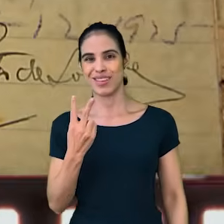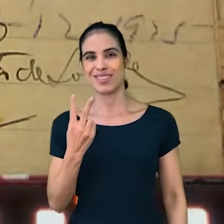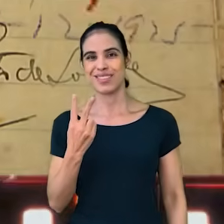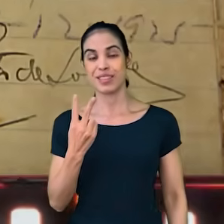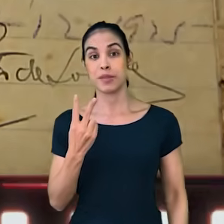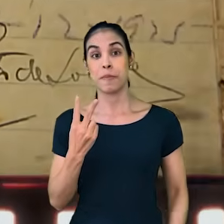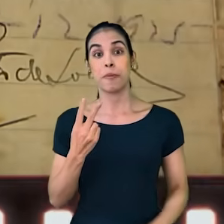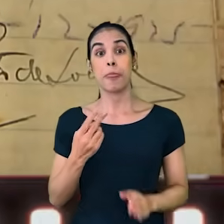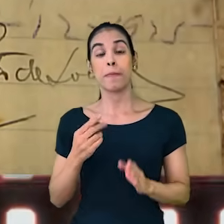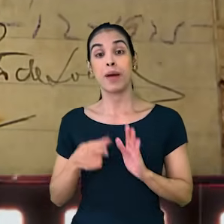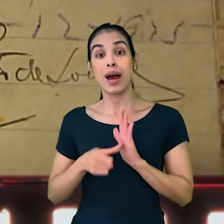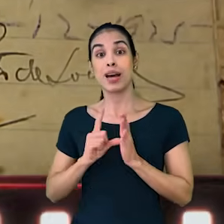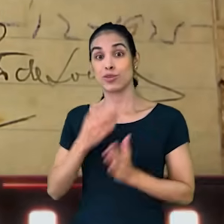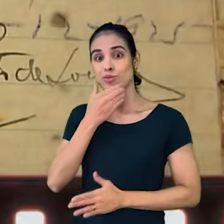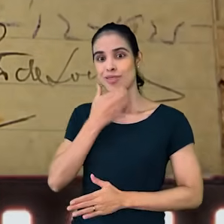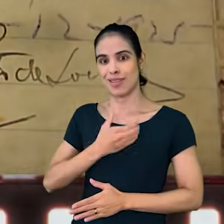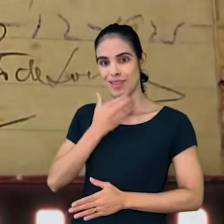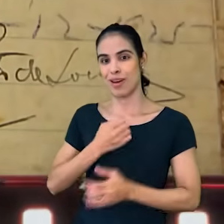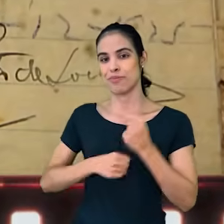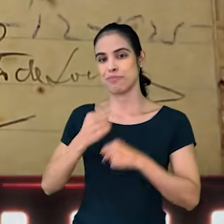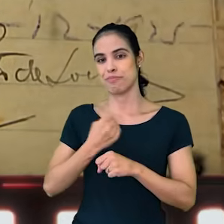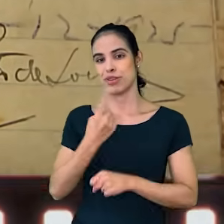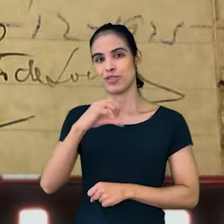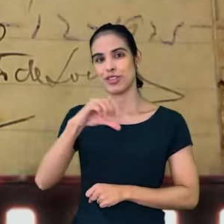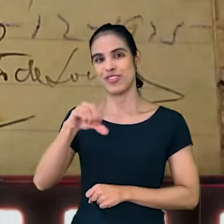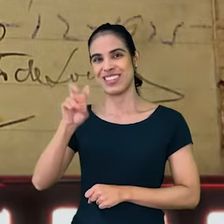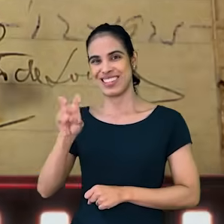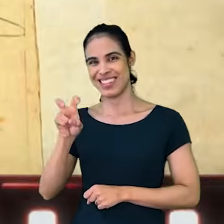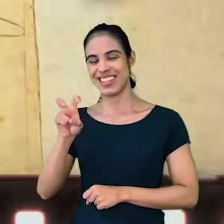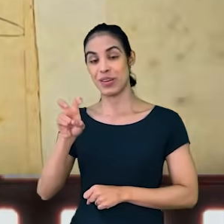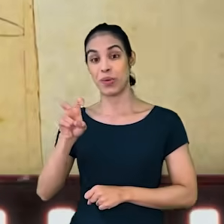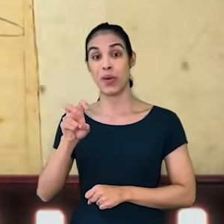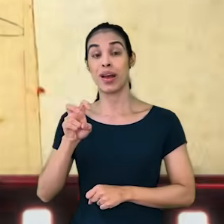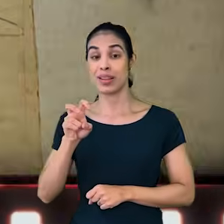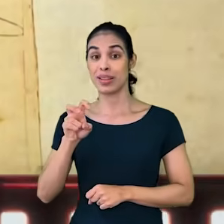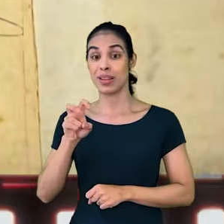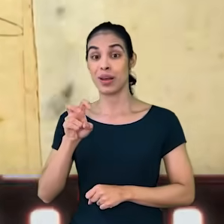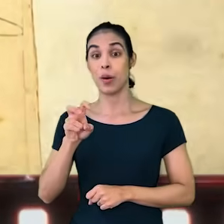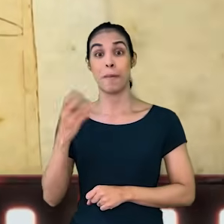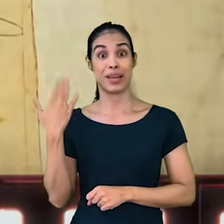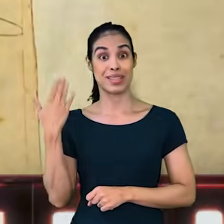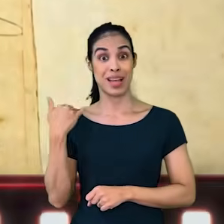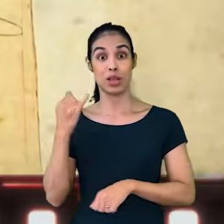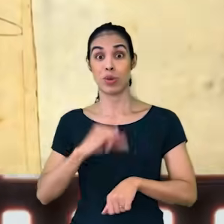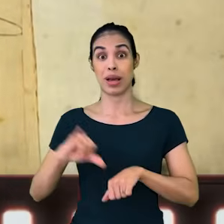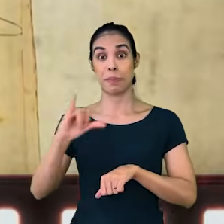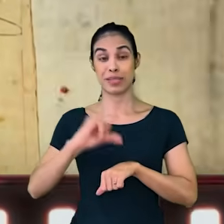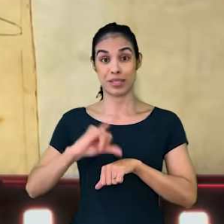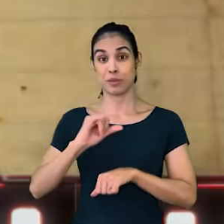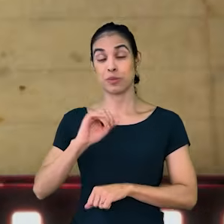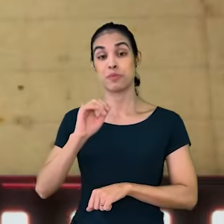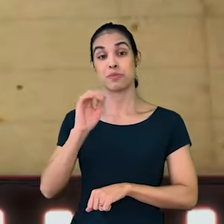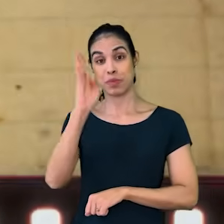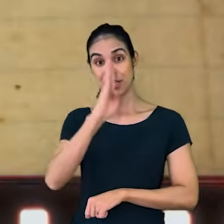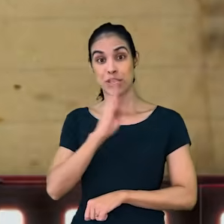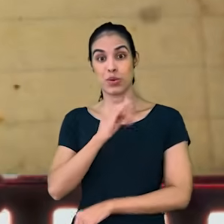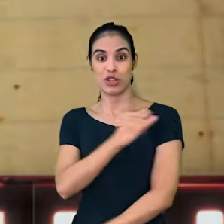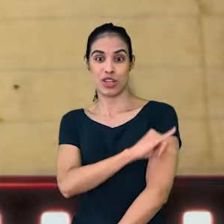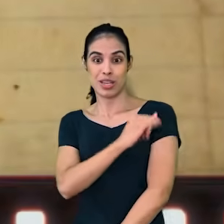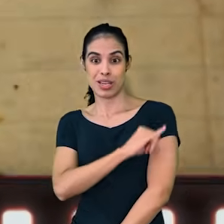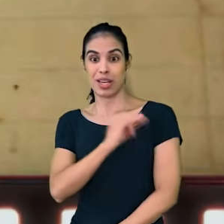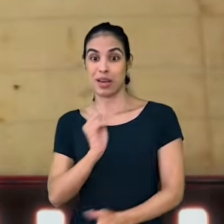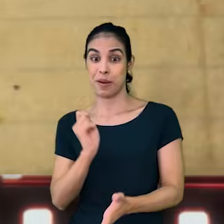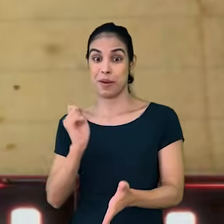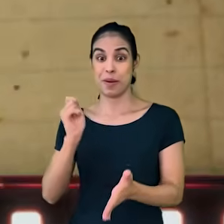4.982, da véspera de Natal de 1925, quando a capital do país era o Rio de Janeiro. Foi assinado